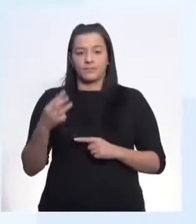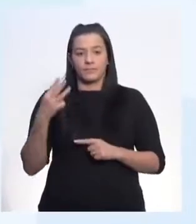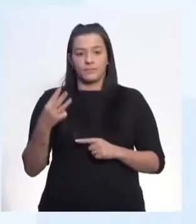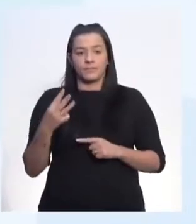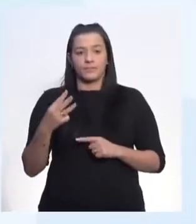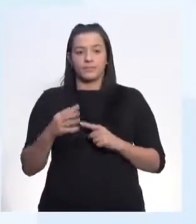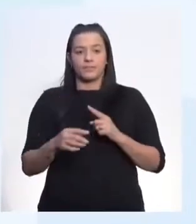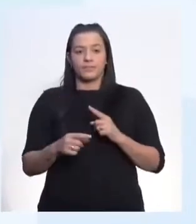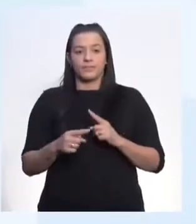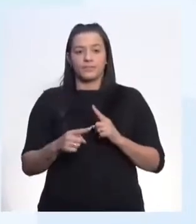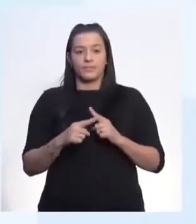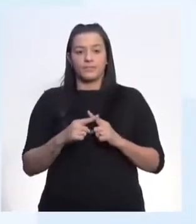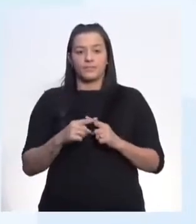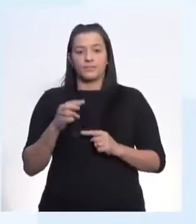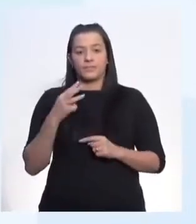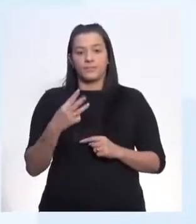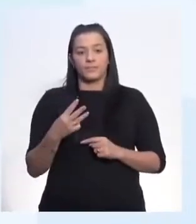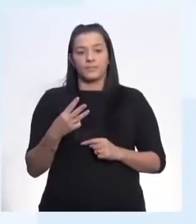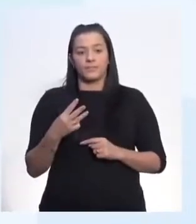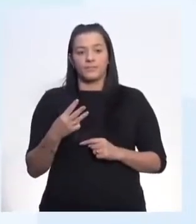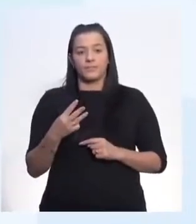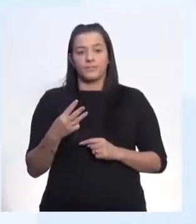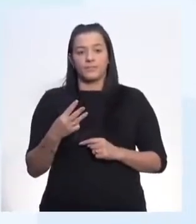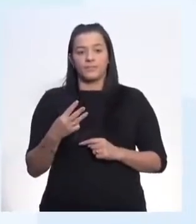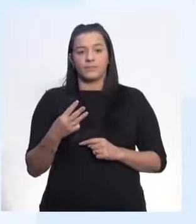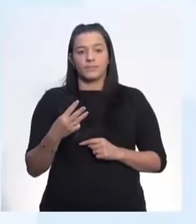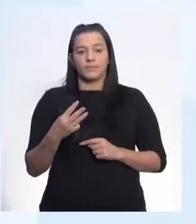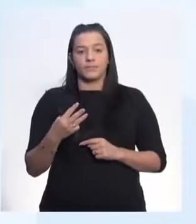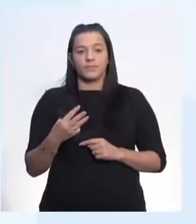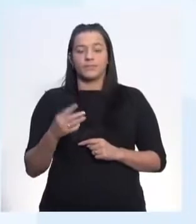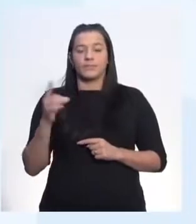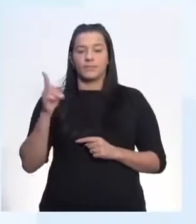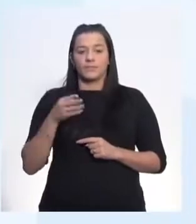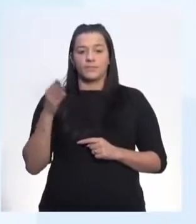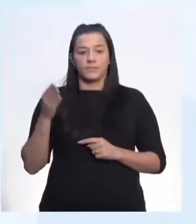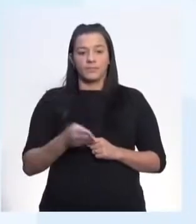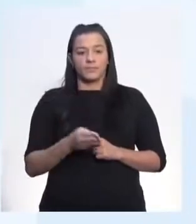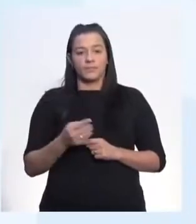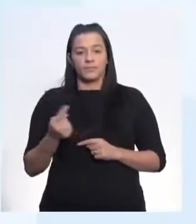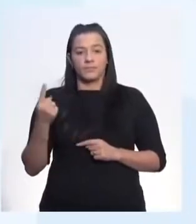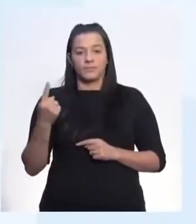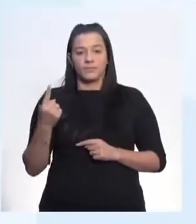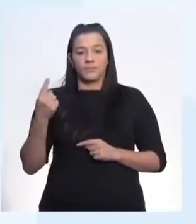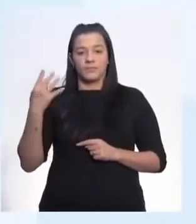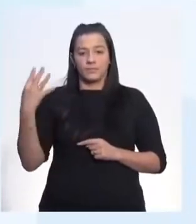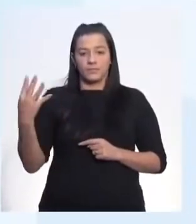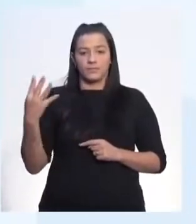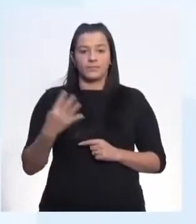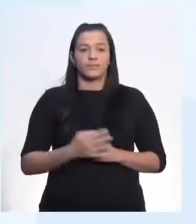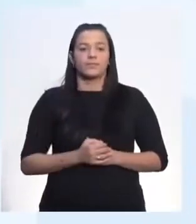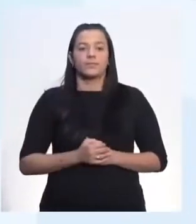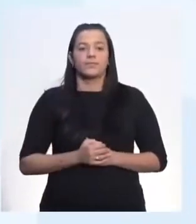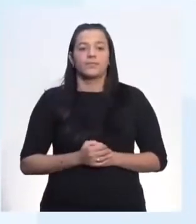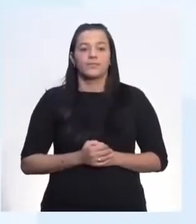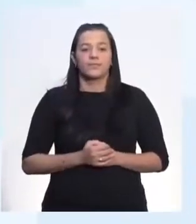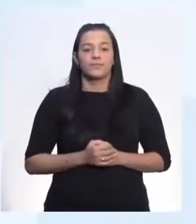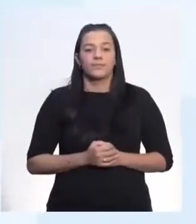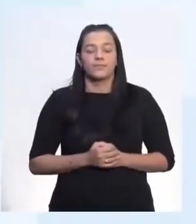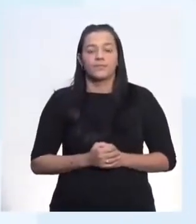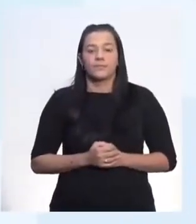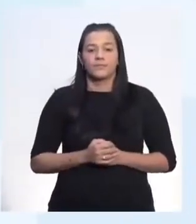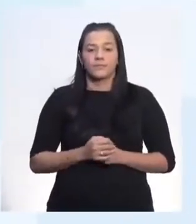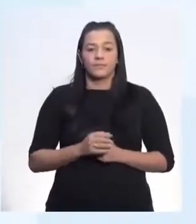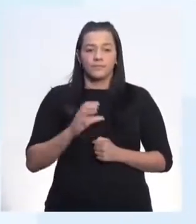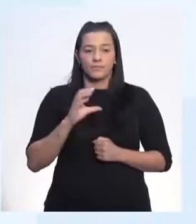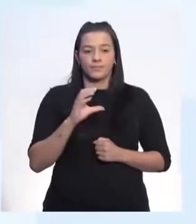olha, eu vou cortar o 3 fatorial, porque aqui vai dar 1. Então, 4. E a última, professora